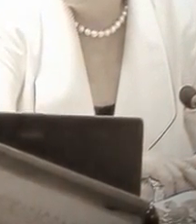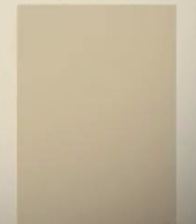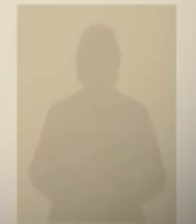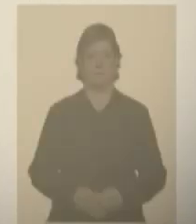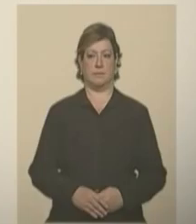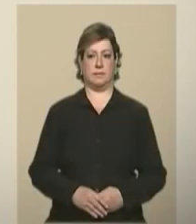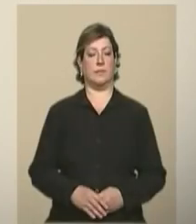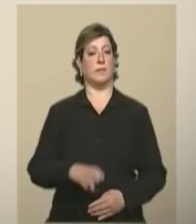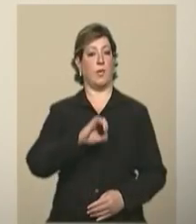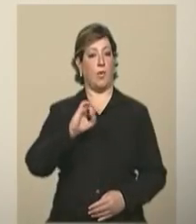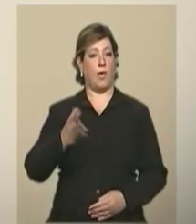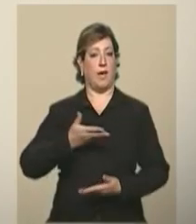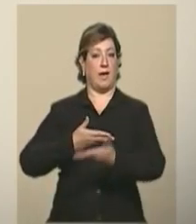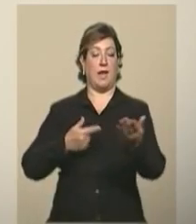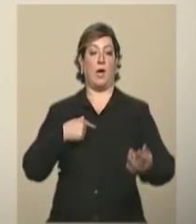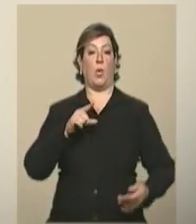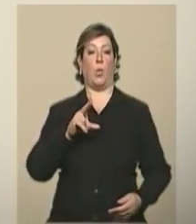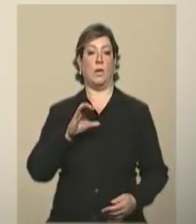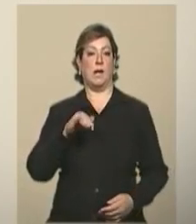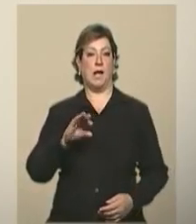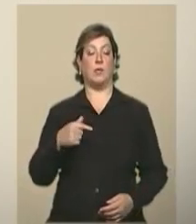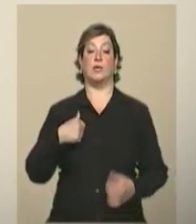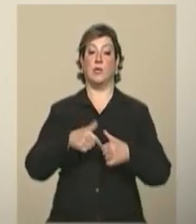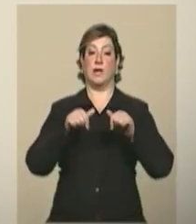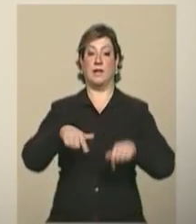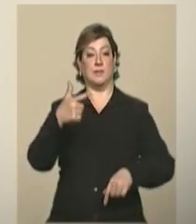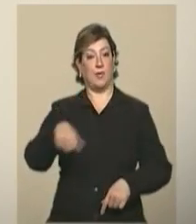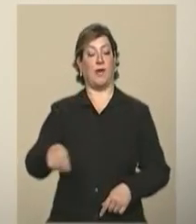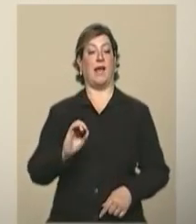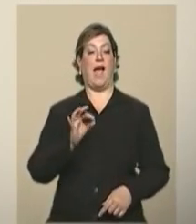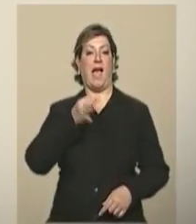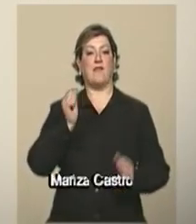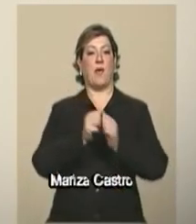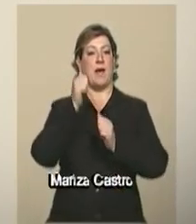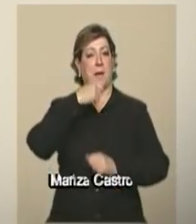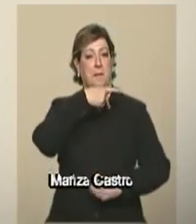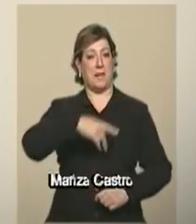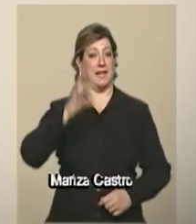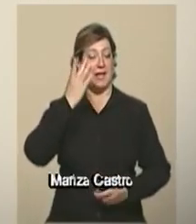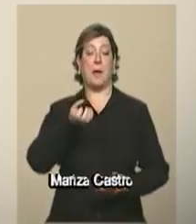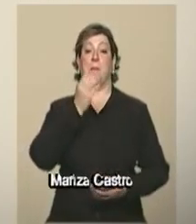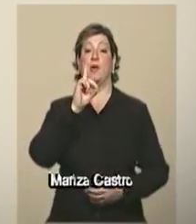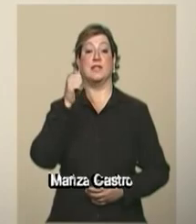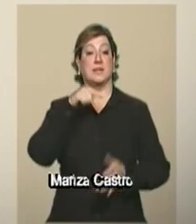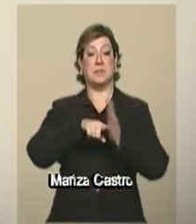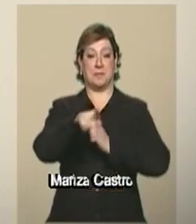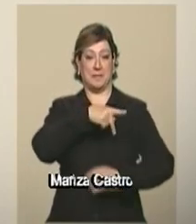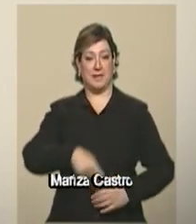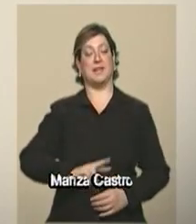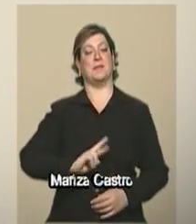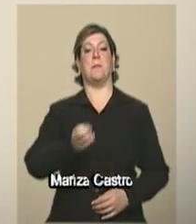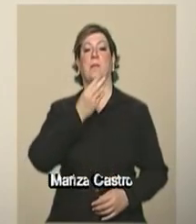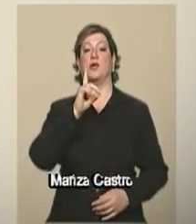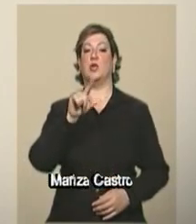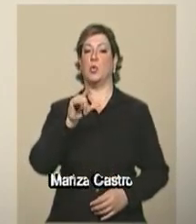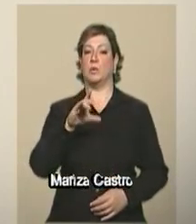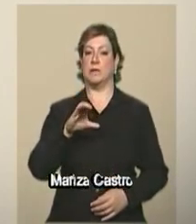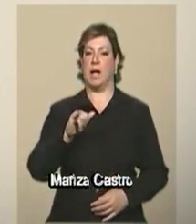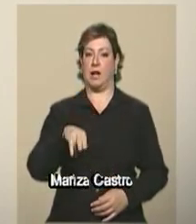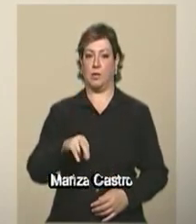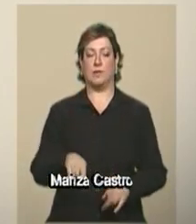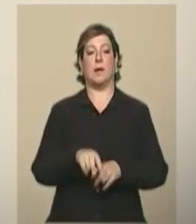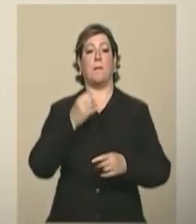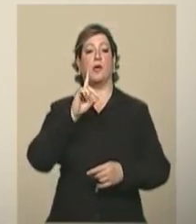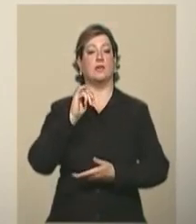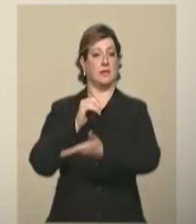Presidenta. Olá, amigos, eu sou o Luciano Seixas e estou aqui para mais um Café com a Presidenta Dilma. Bom dia, Presidenta. Bom dia, Luciano. E um bom dia